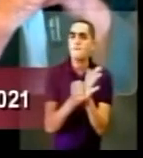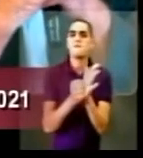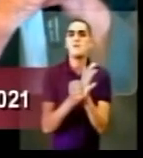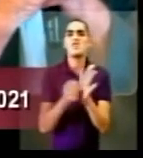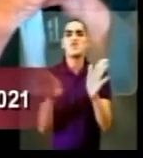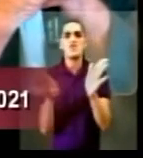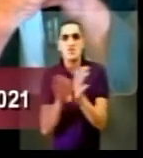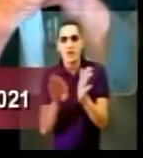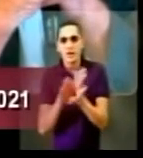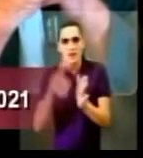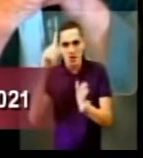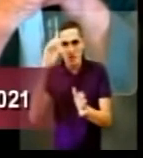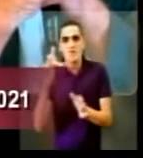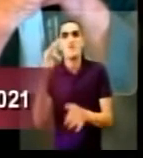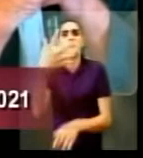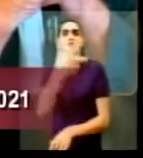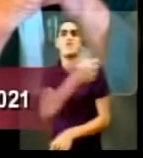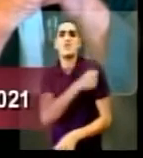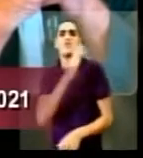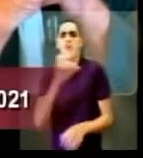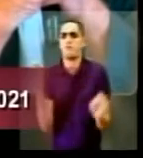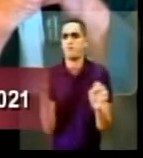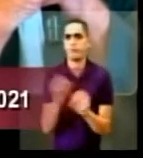preenchido. Próximo, por favor.